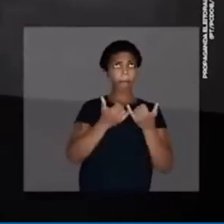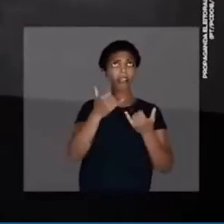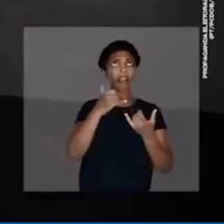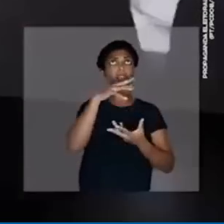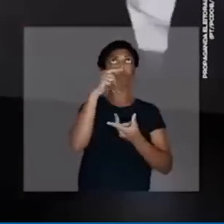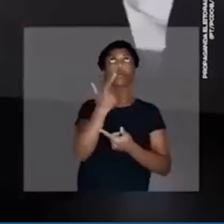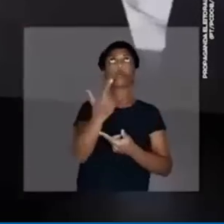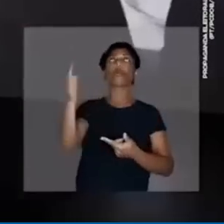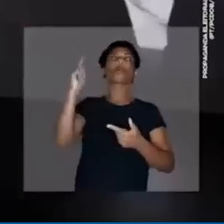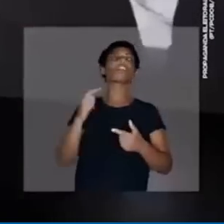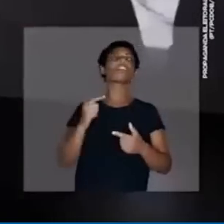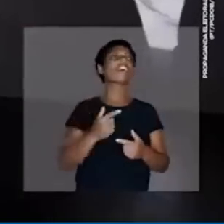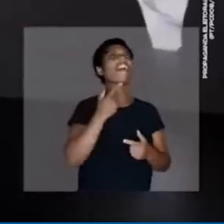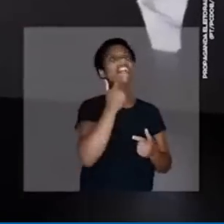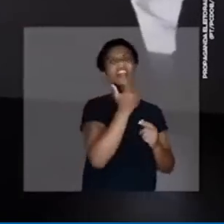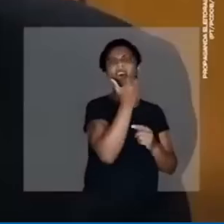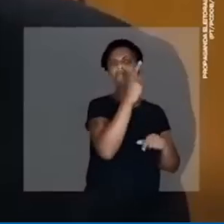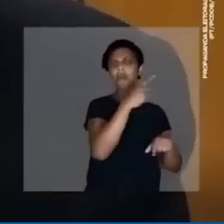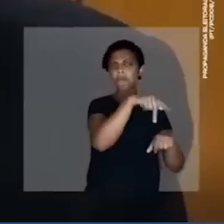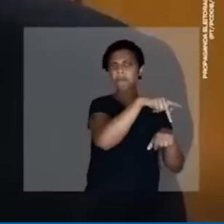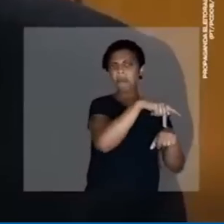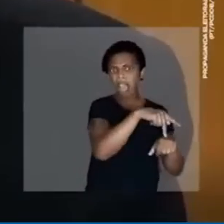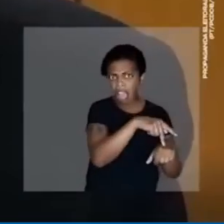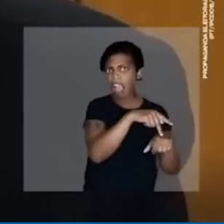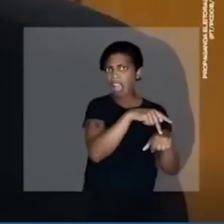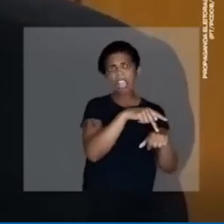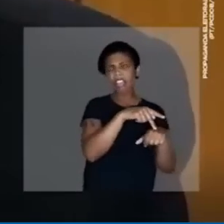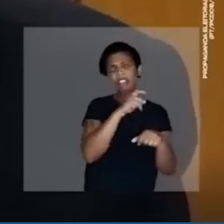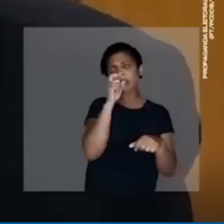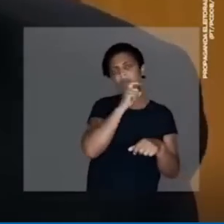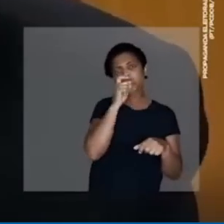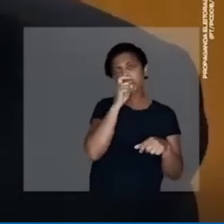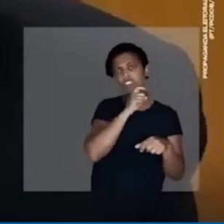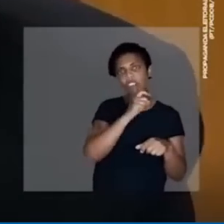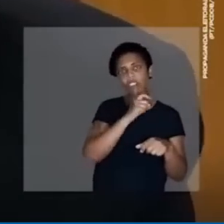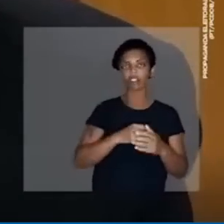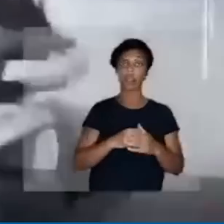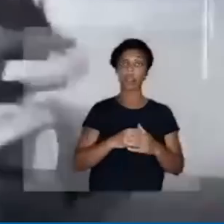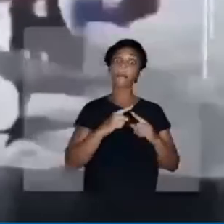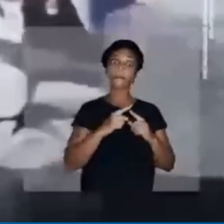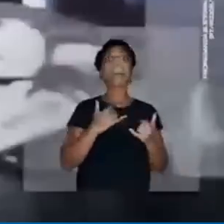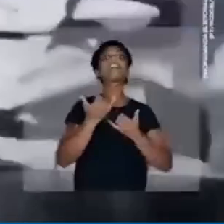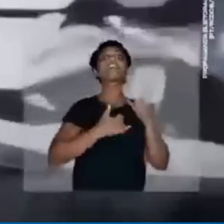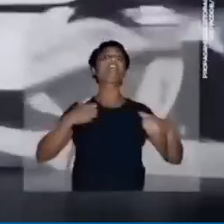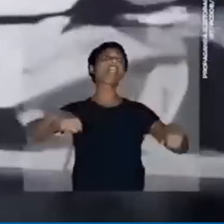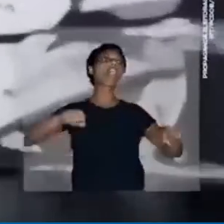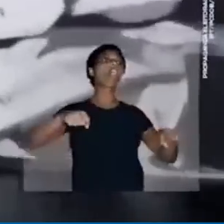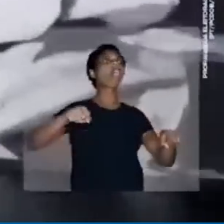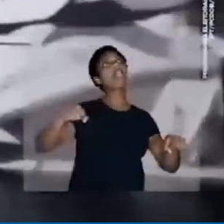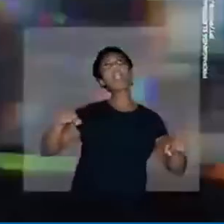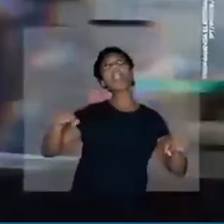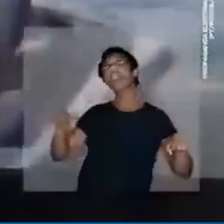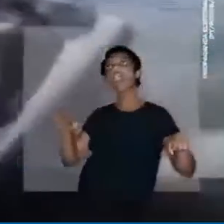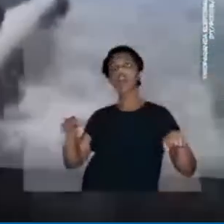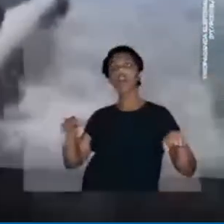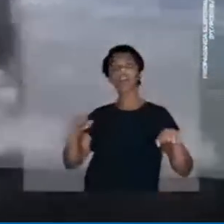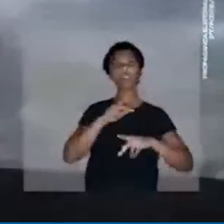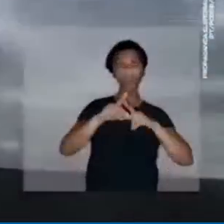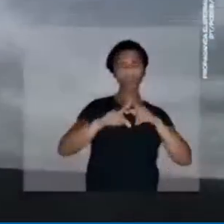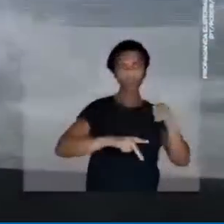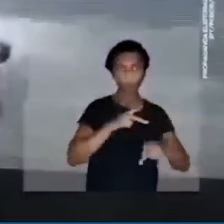Parece viver em outro planeta. Falar que se passa fome no Brasil é uma grande mentira. E enquanto passeia de moto e jet ski,